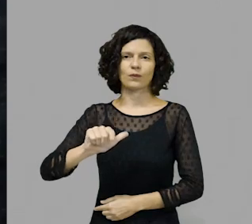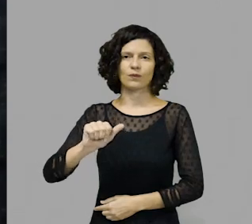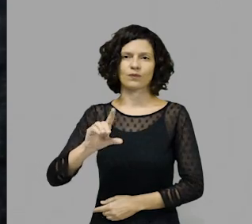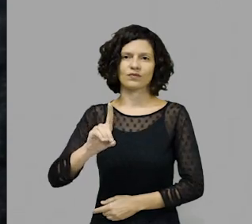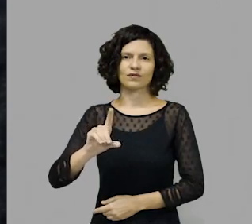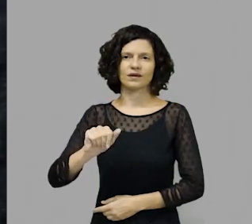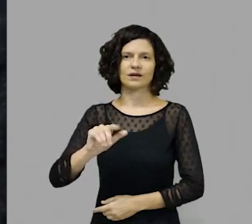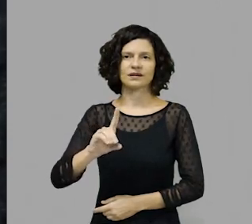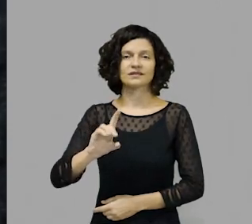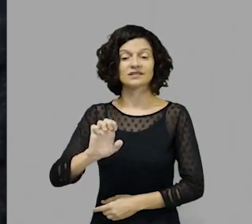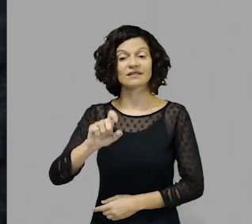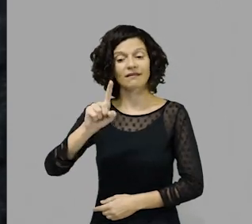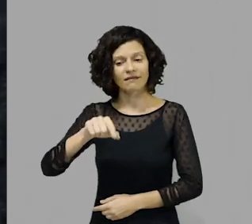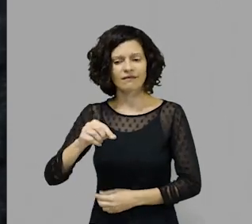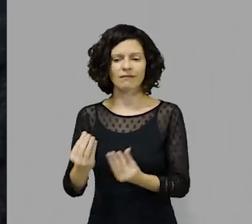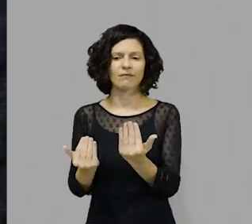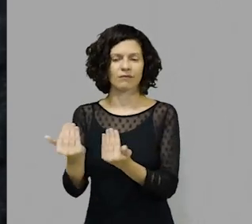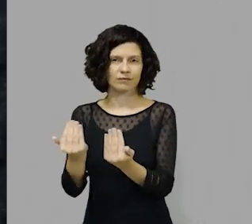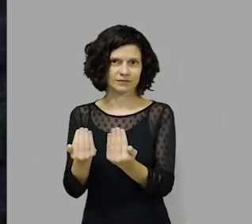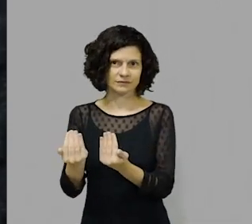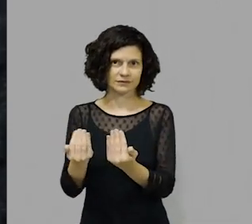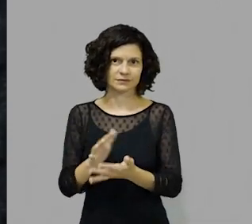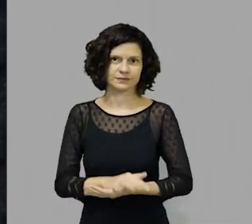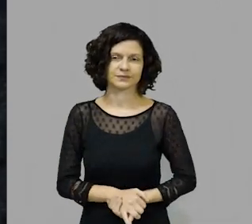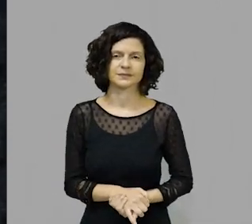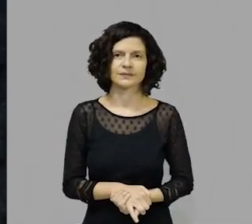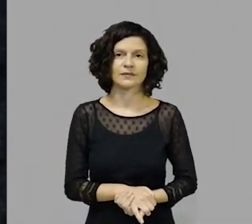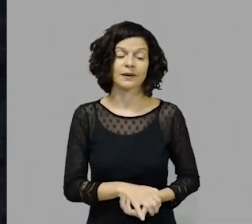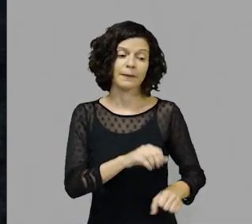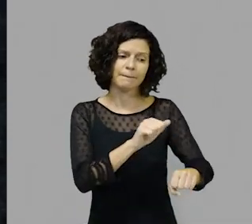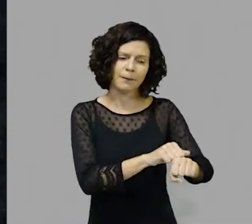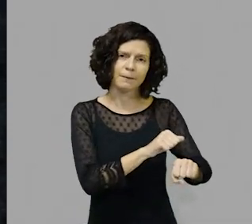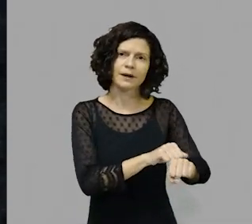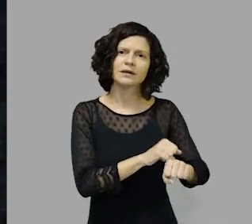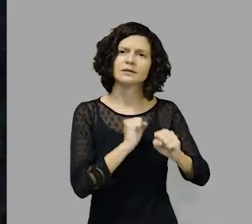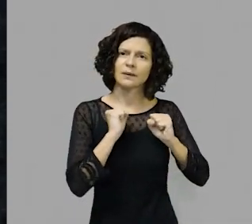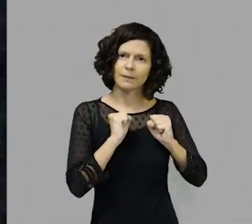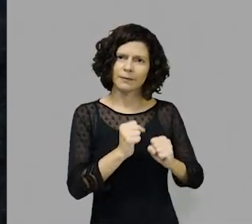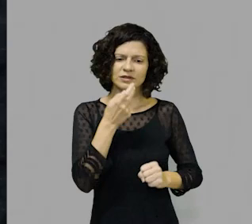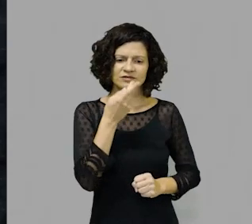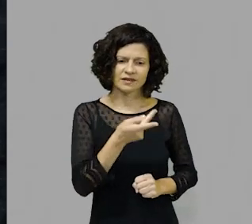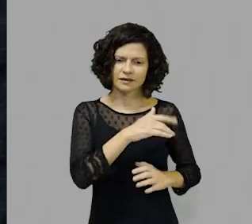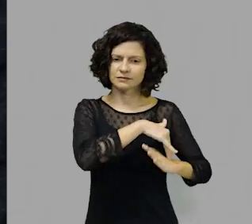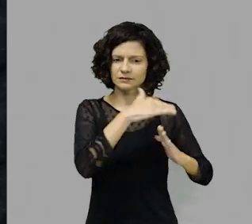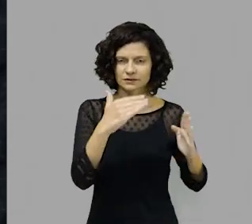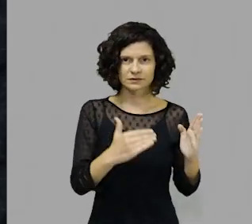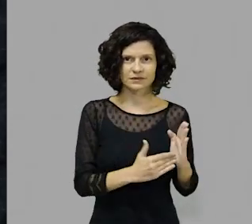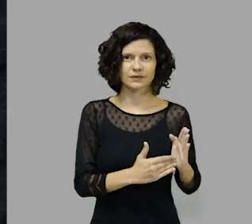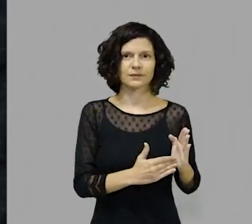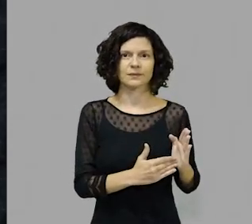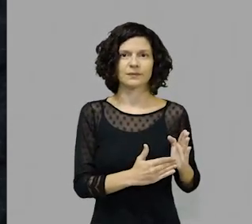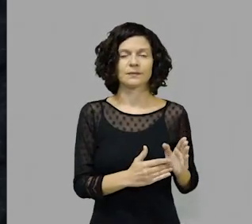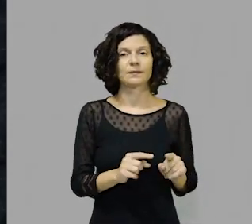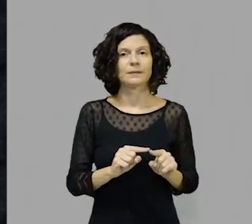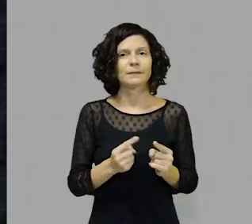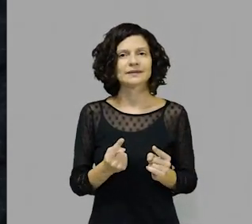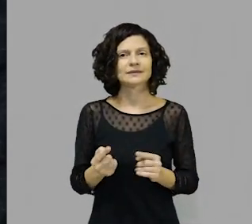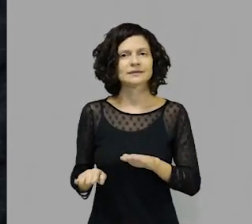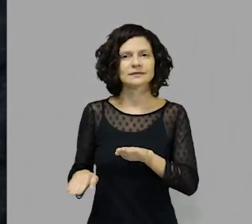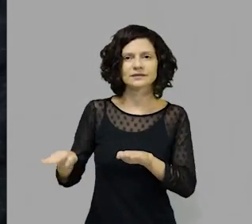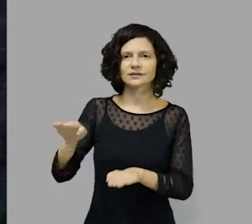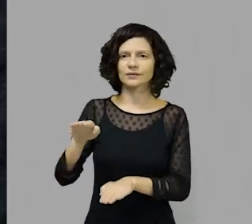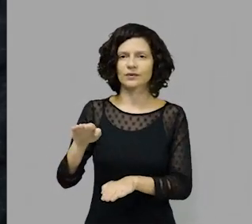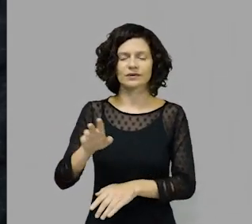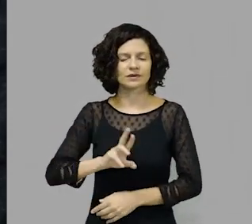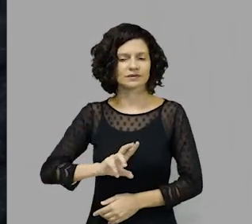absoluto, mas só no sentido comparativo. A pobreza até posso falar de pobreza como critério absoluto,